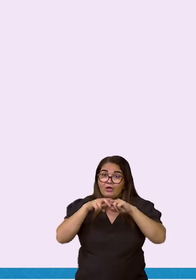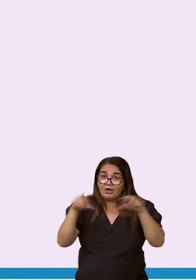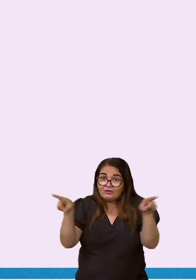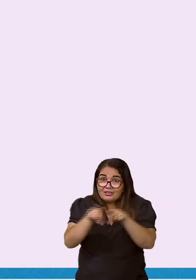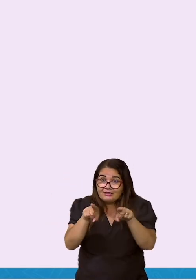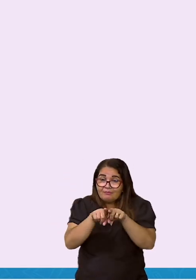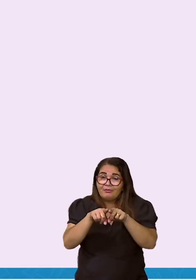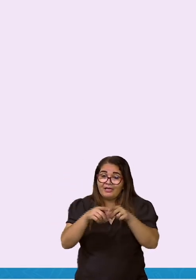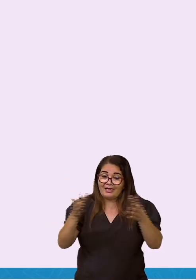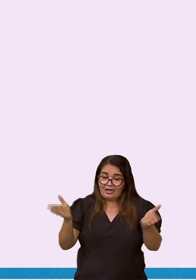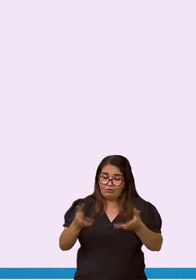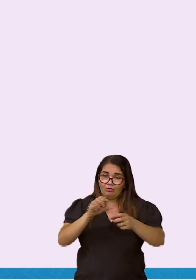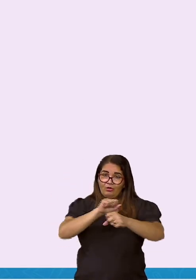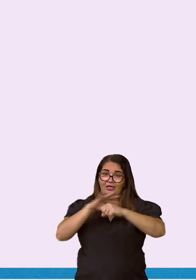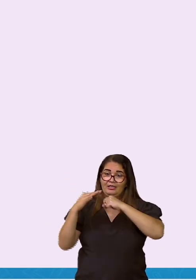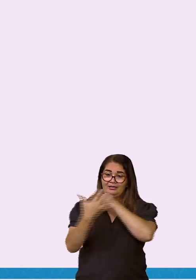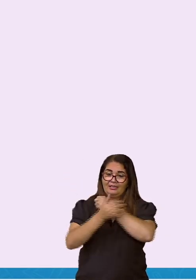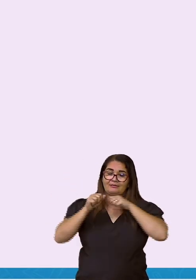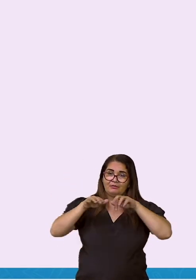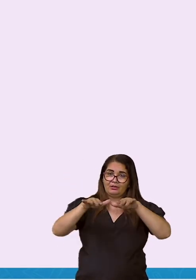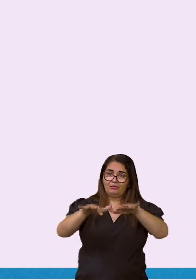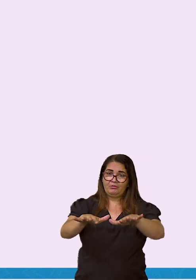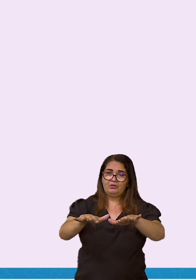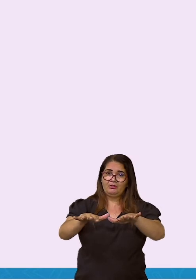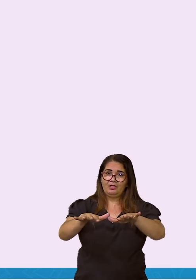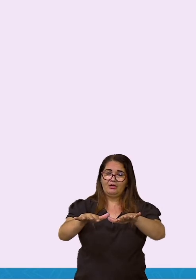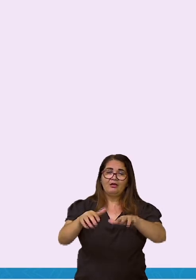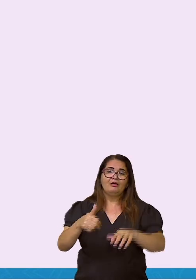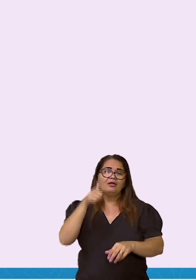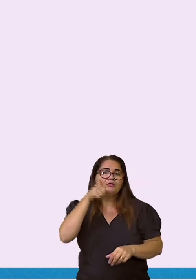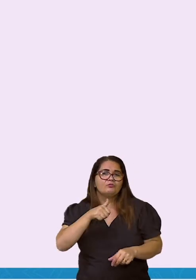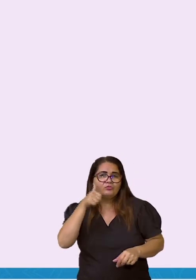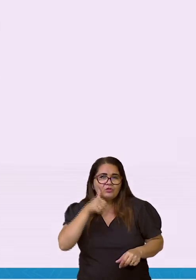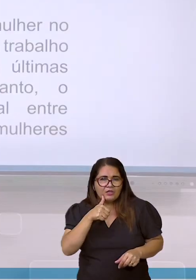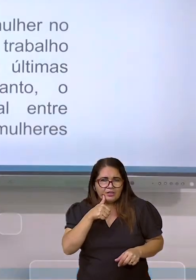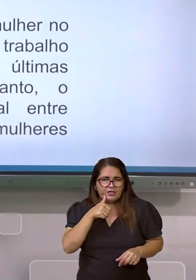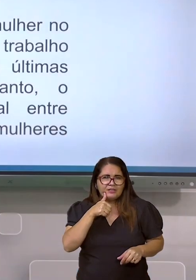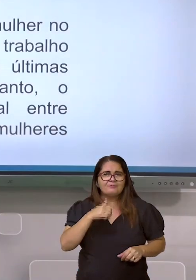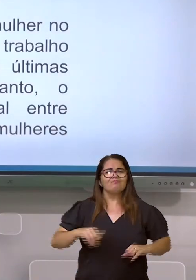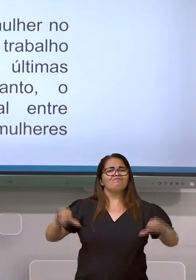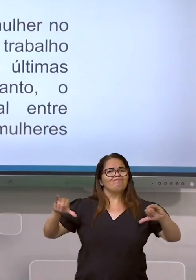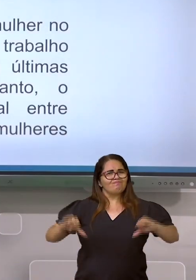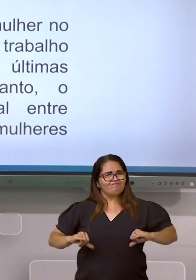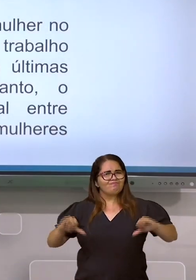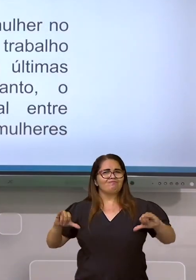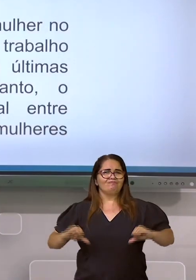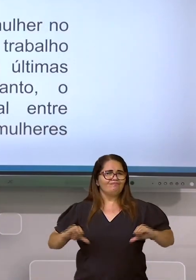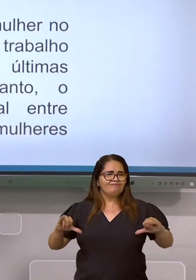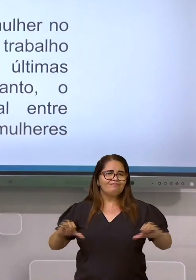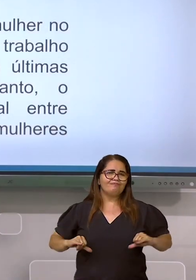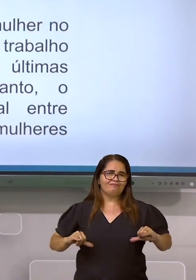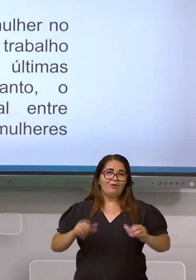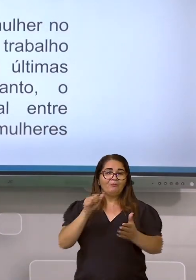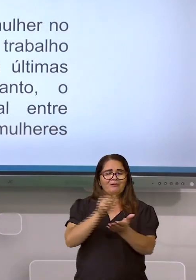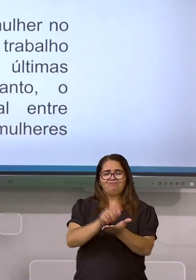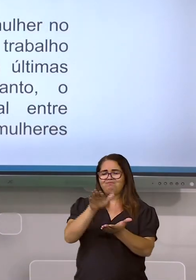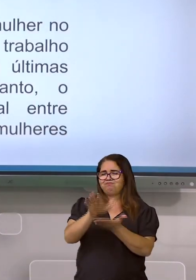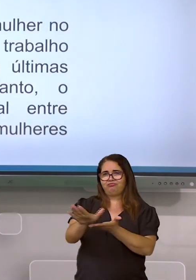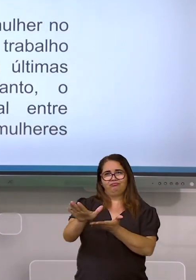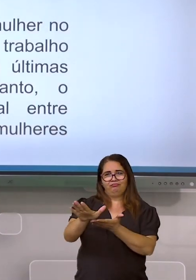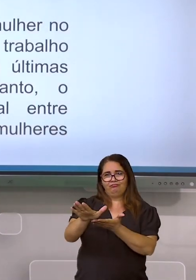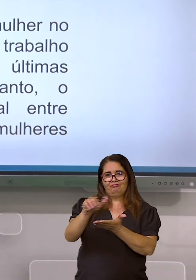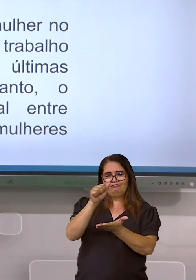as que mais foram demitidas. Primeiro que colocaram para fora. É triste, mas é